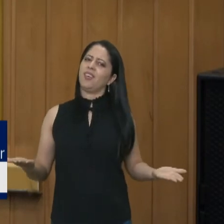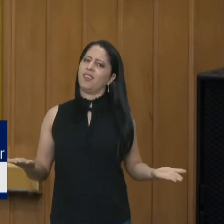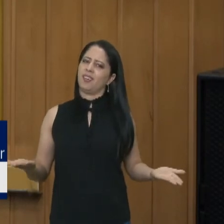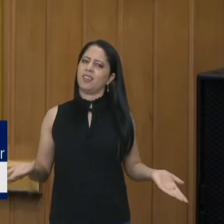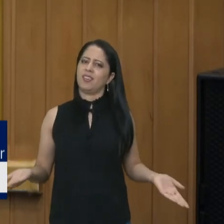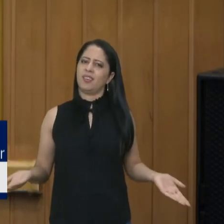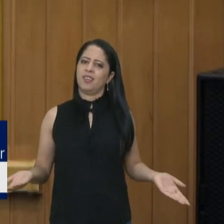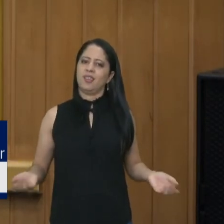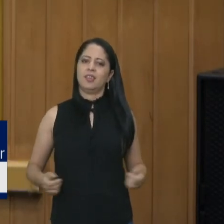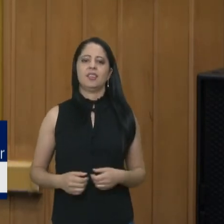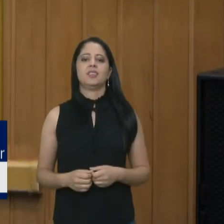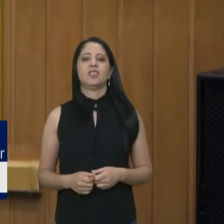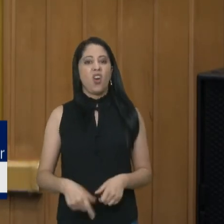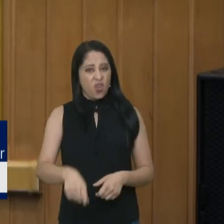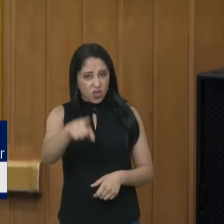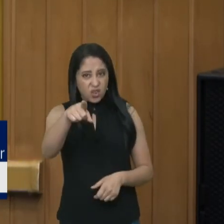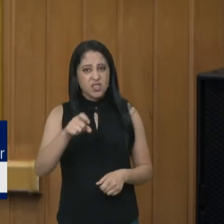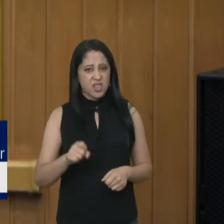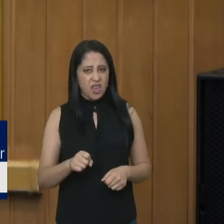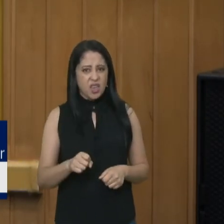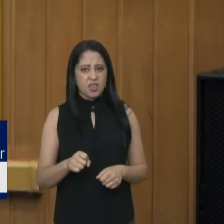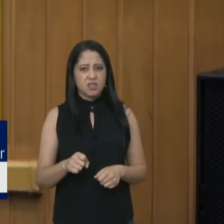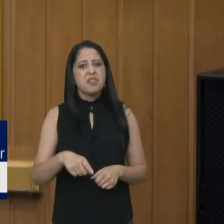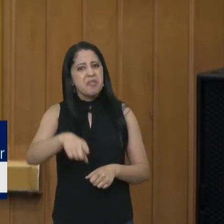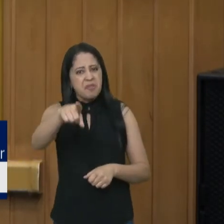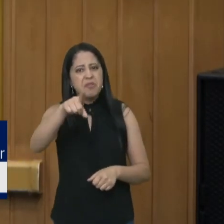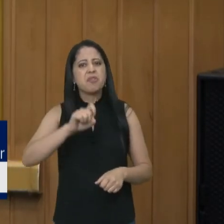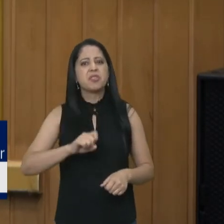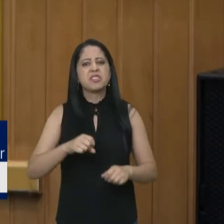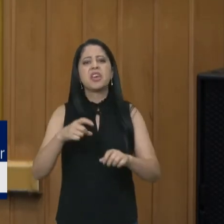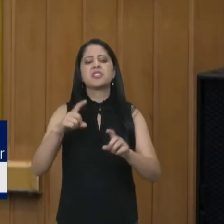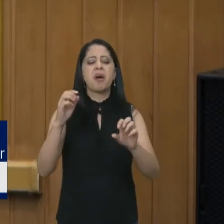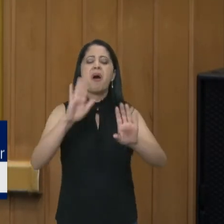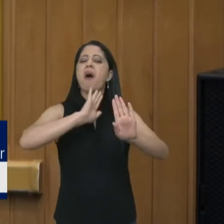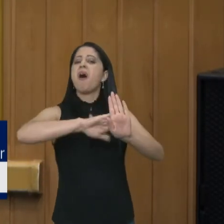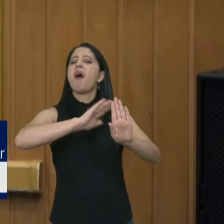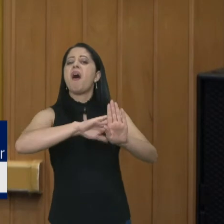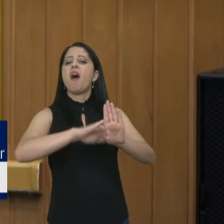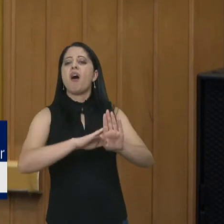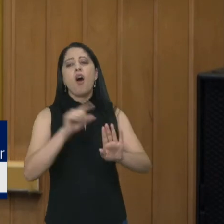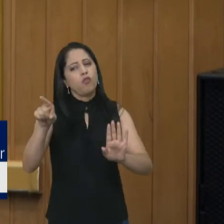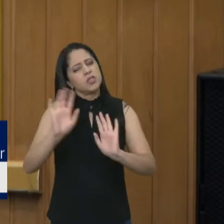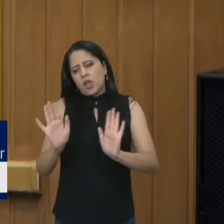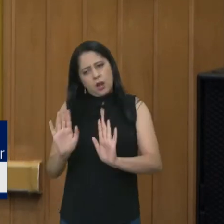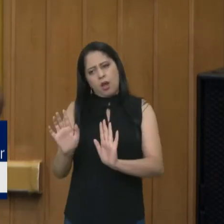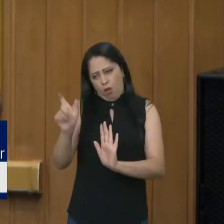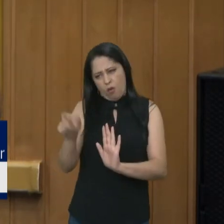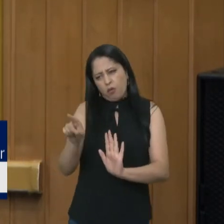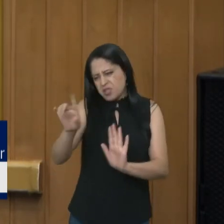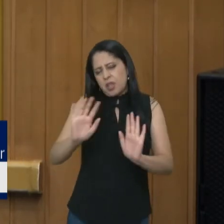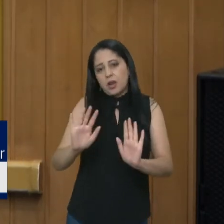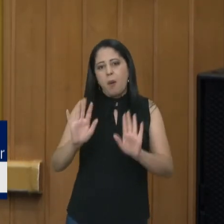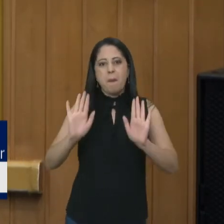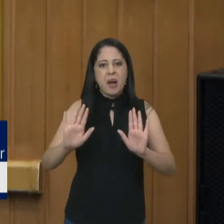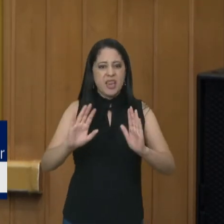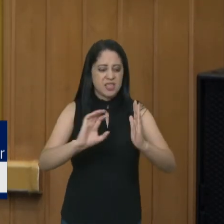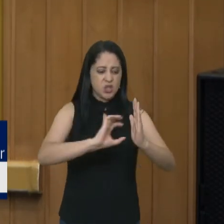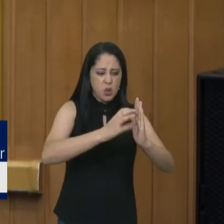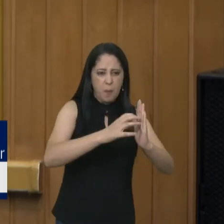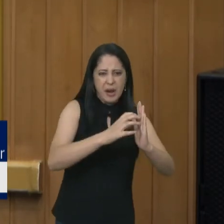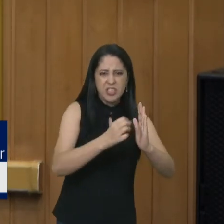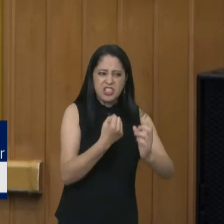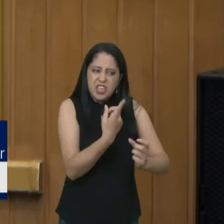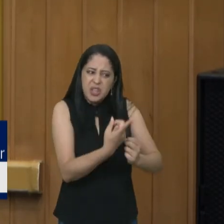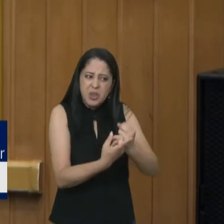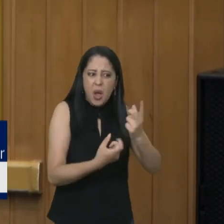seguinte, vocês são assim, vocês são... A senhora nem tanto, né? Mas alguns do seu partido são